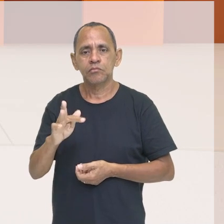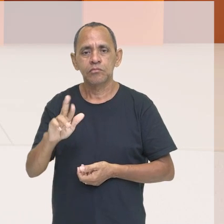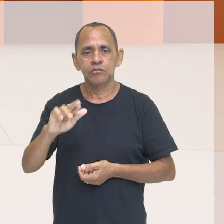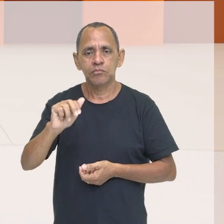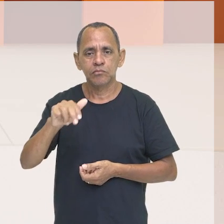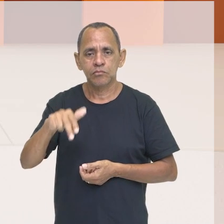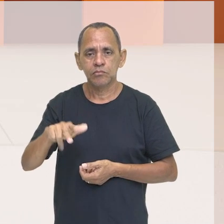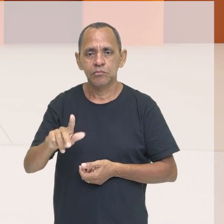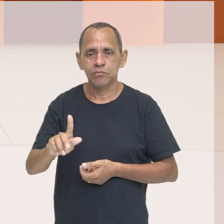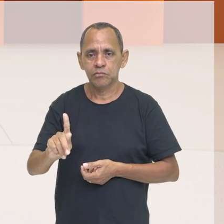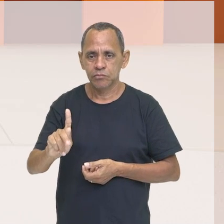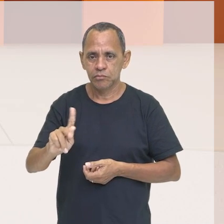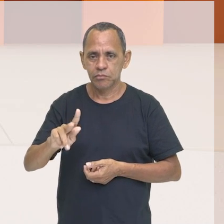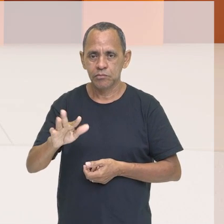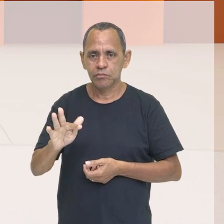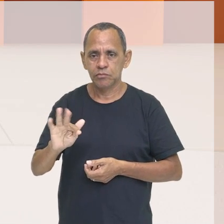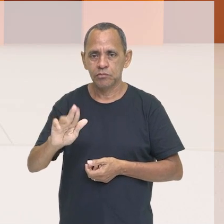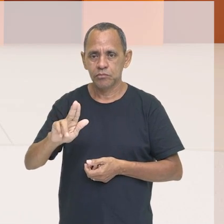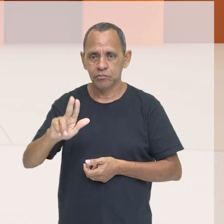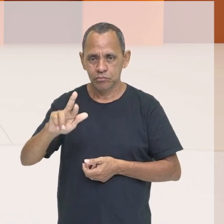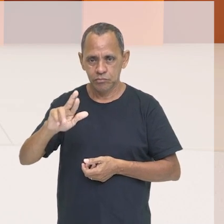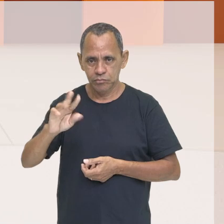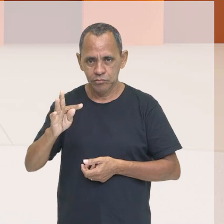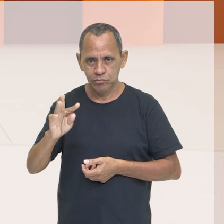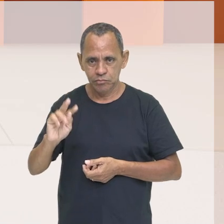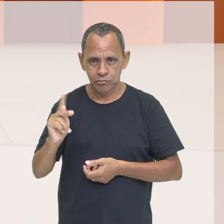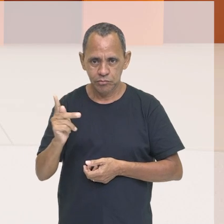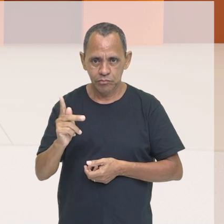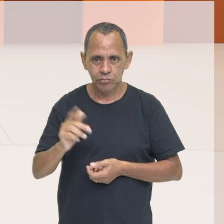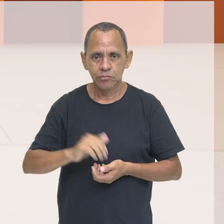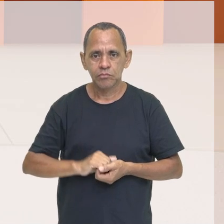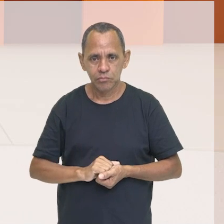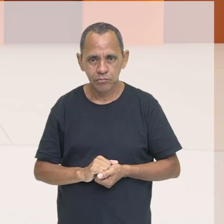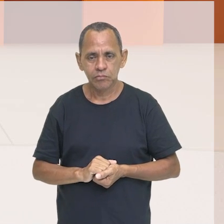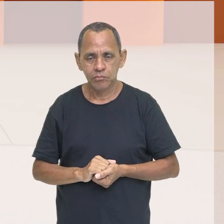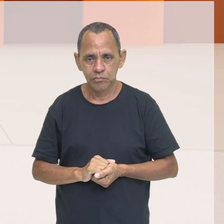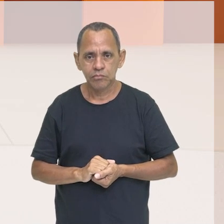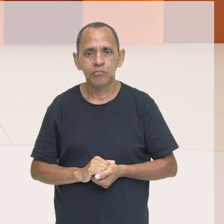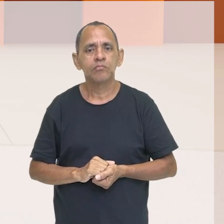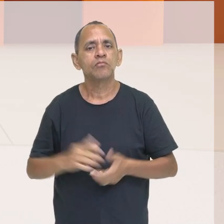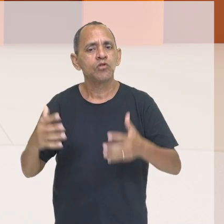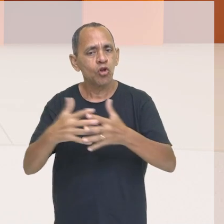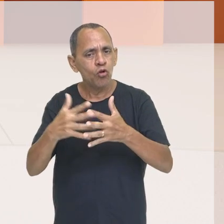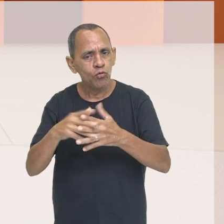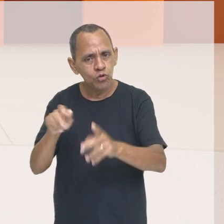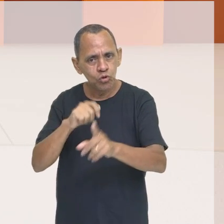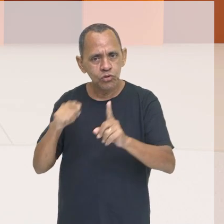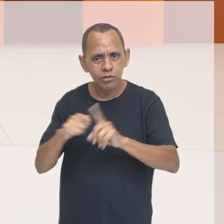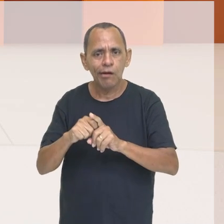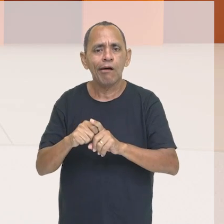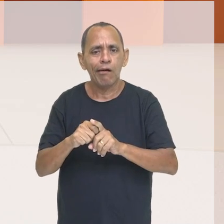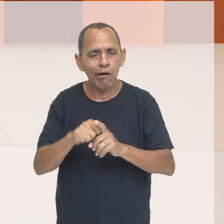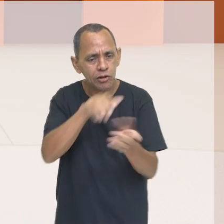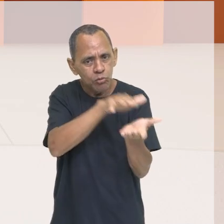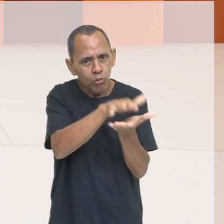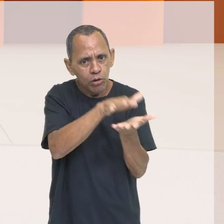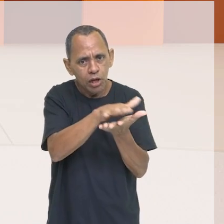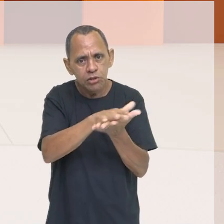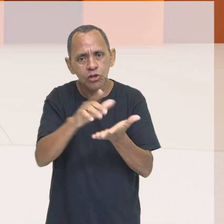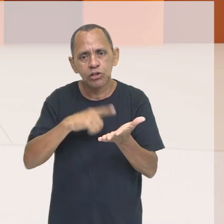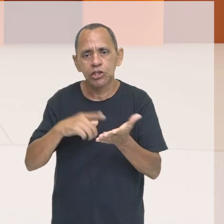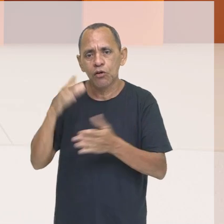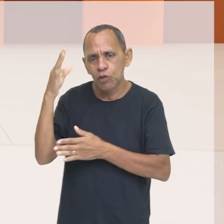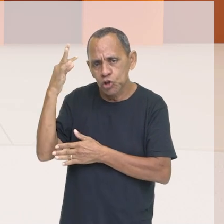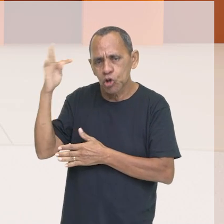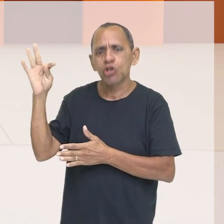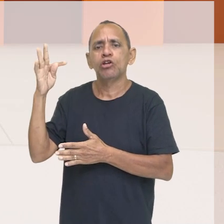por Reconhecimento, a gramática moral dos conflitos sociais. É nessa obra que ele vai desenvolver essa teoria